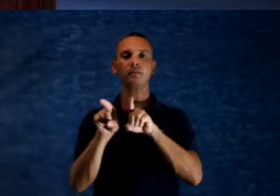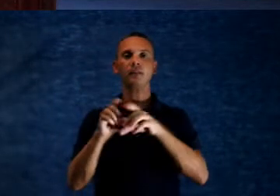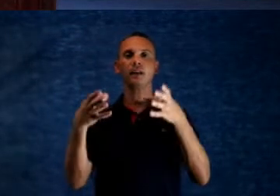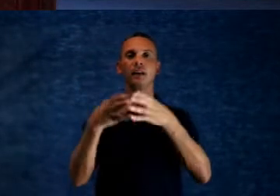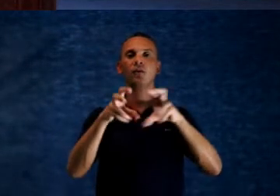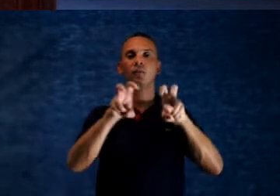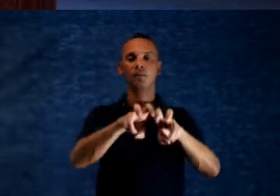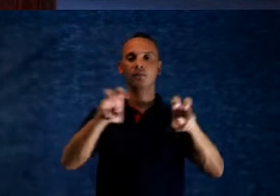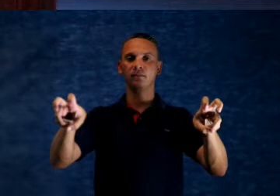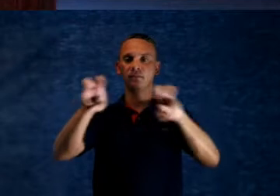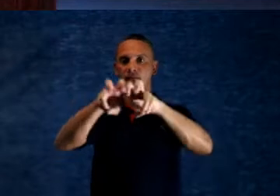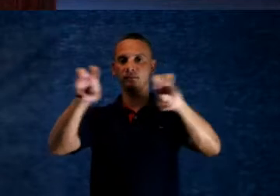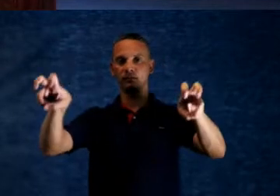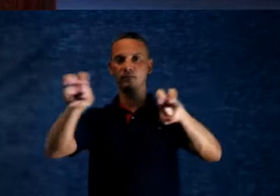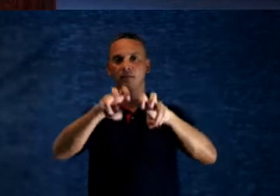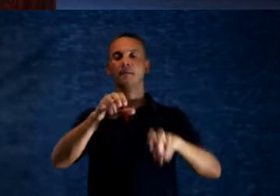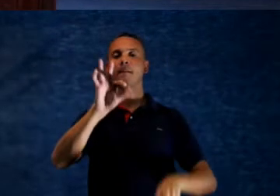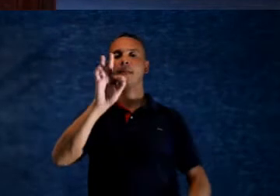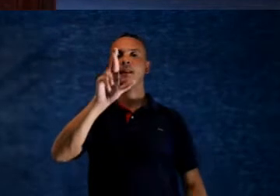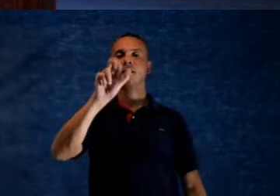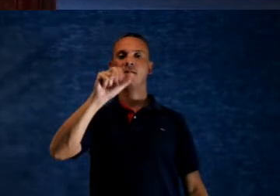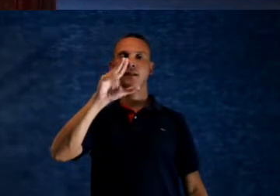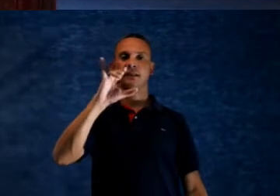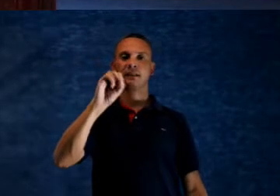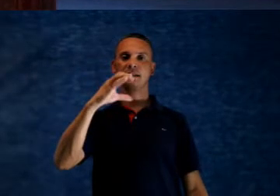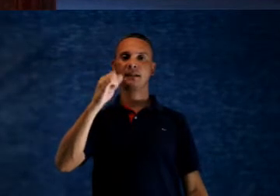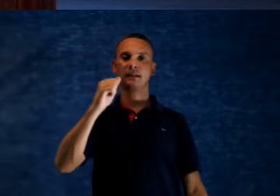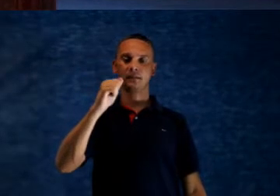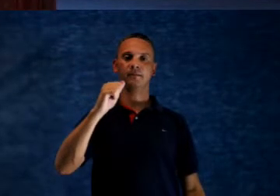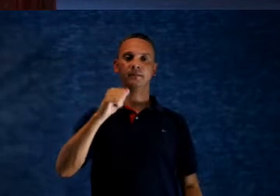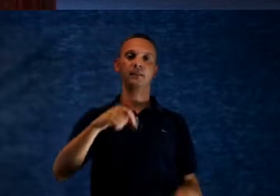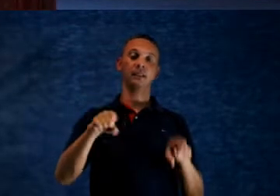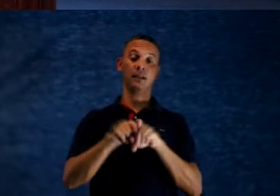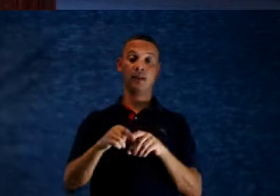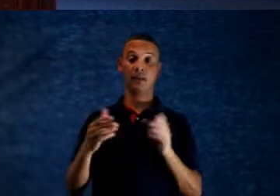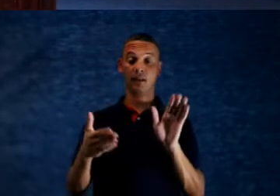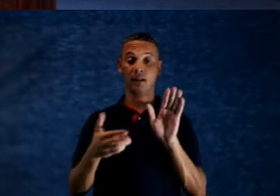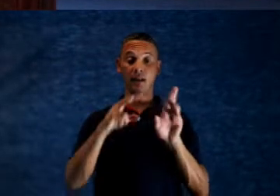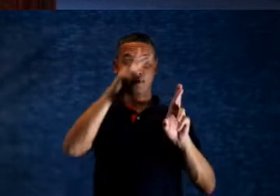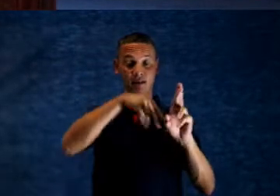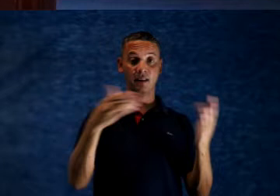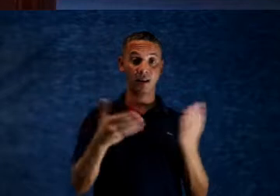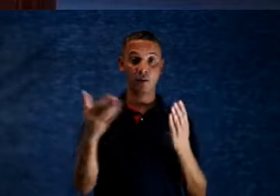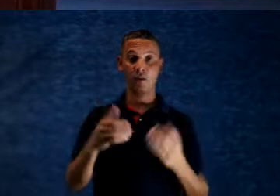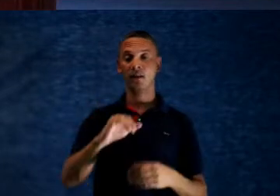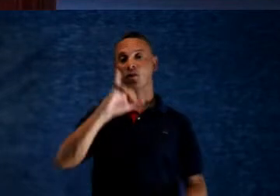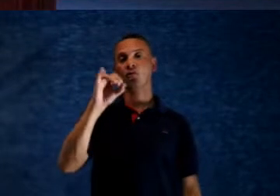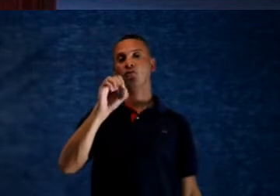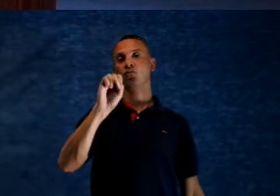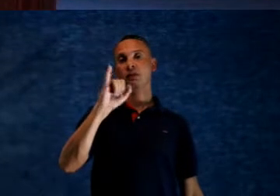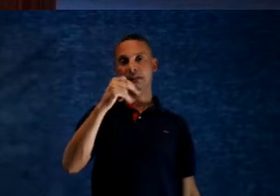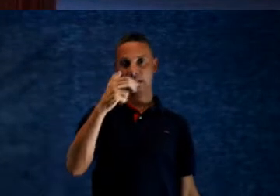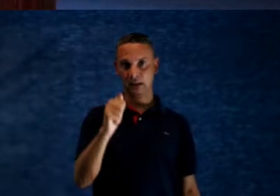prezados. Acadêmica Francisca Nunes Cacheta, que representa nesta